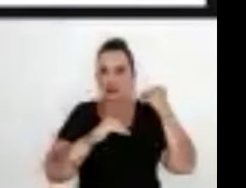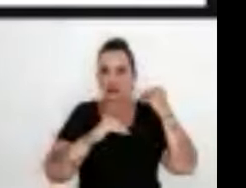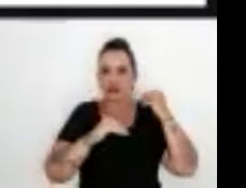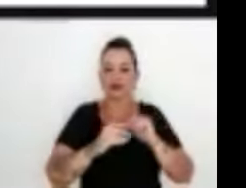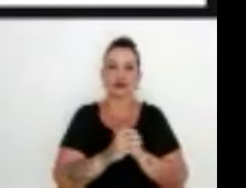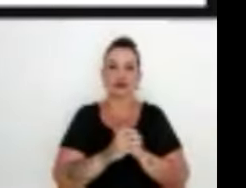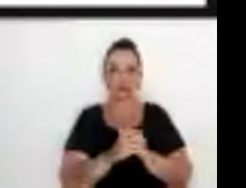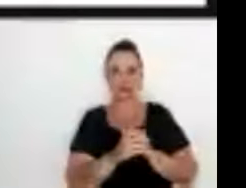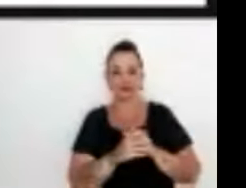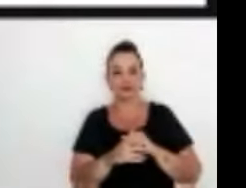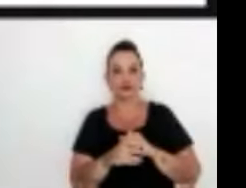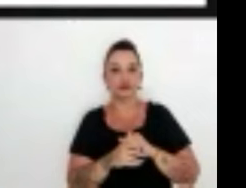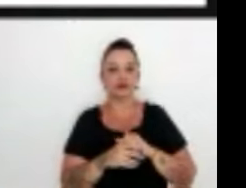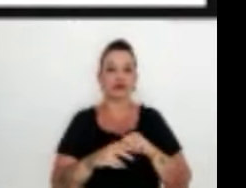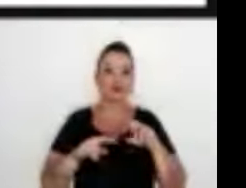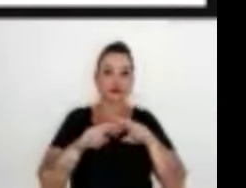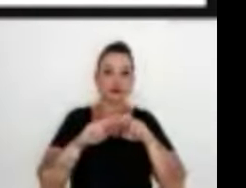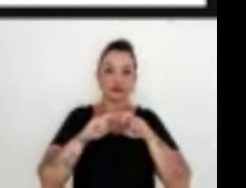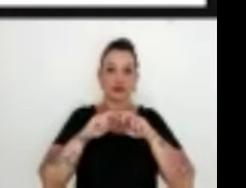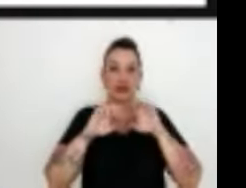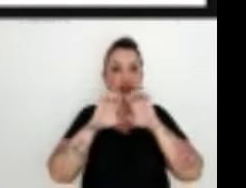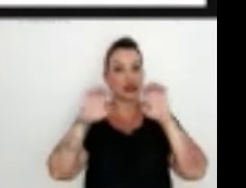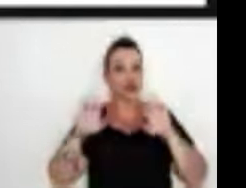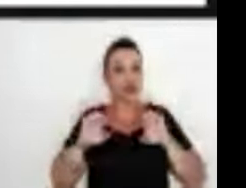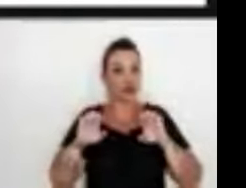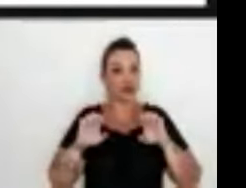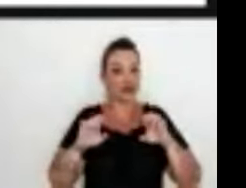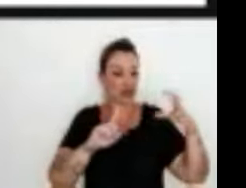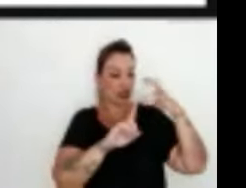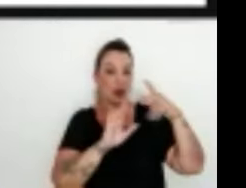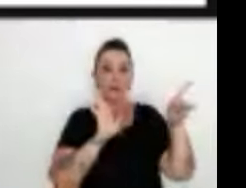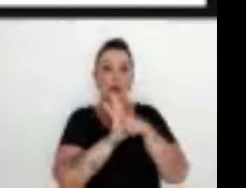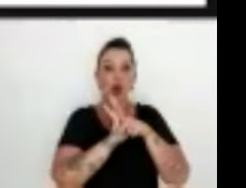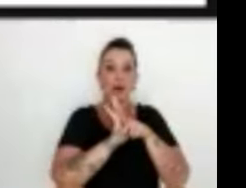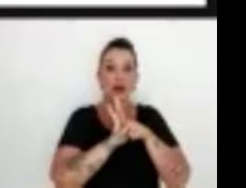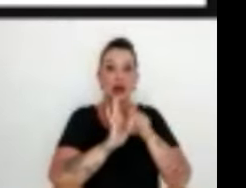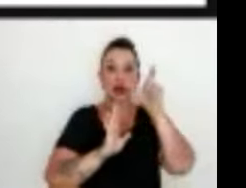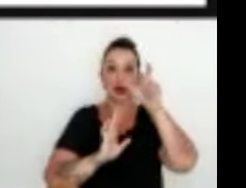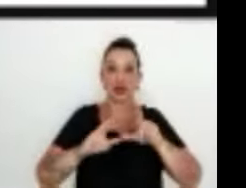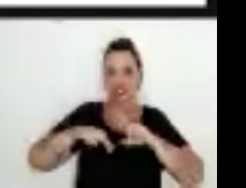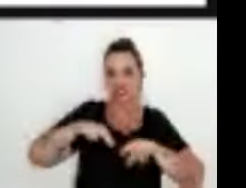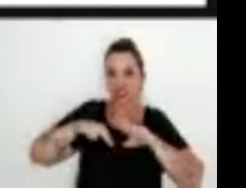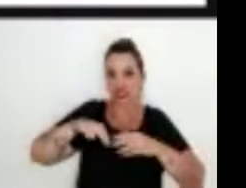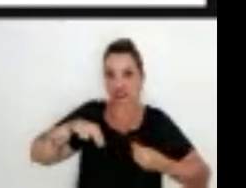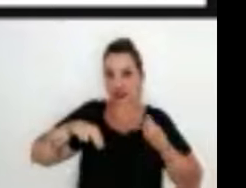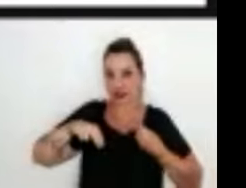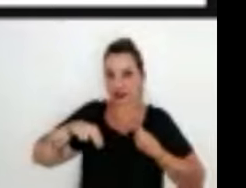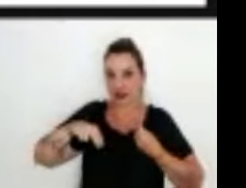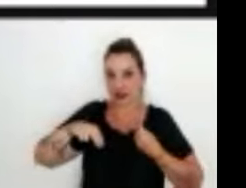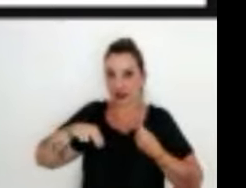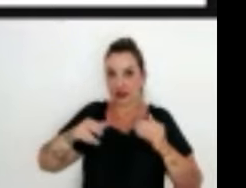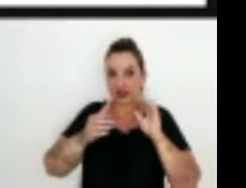mulher, por uma estrutura de dominação própria das posições de gênero na vida conjugal e